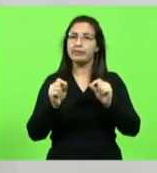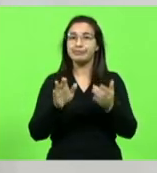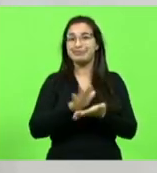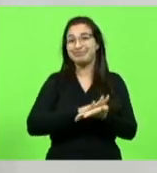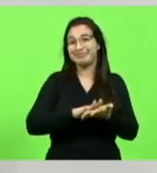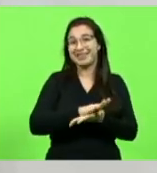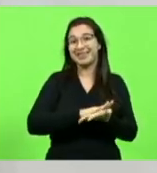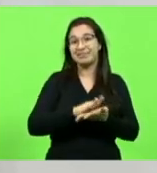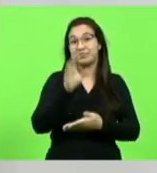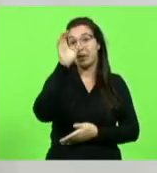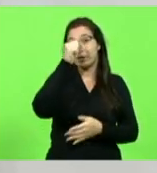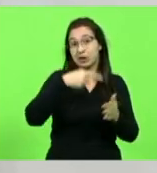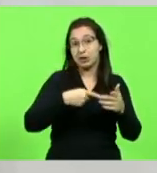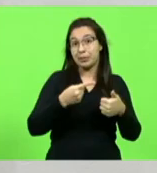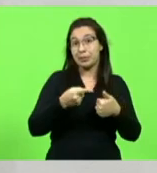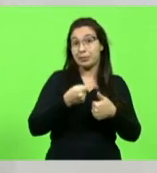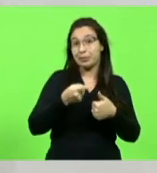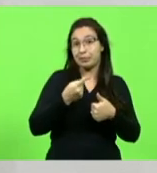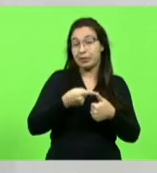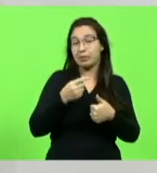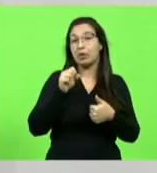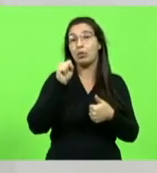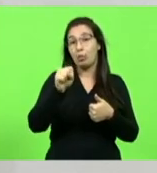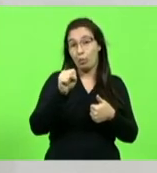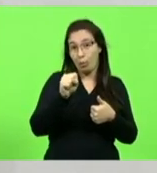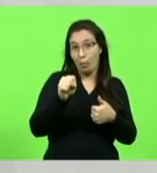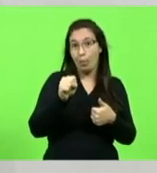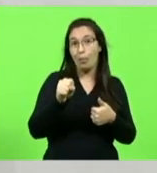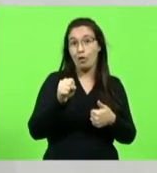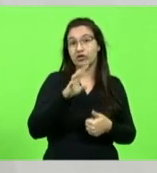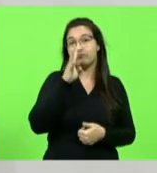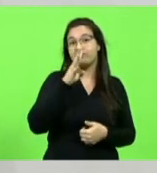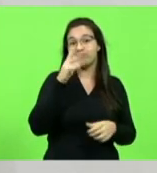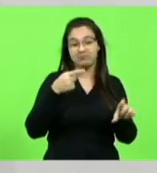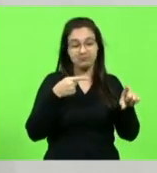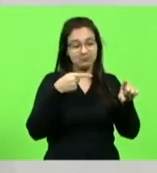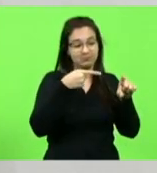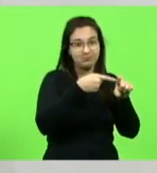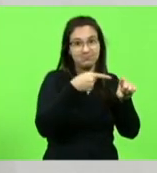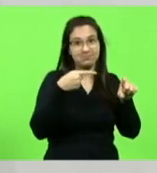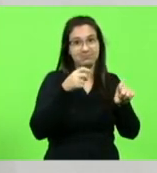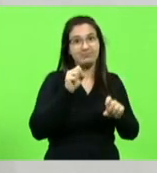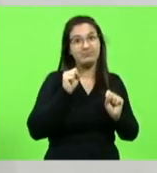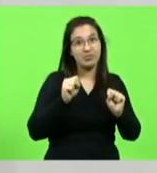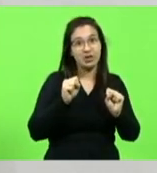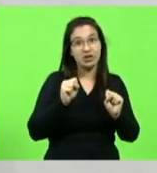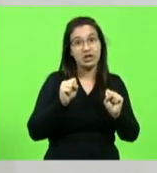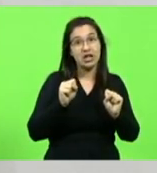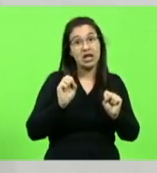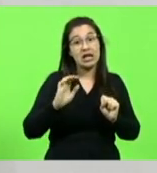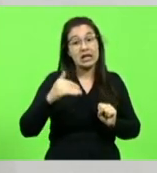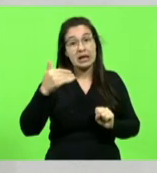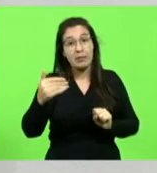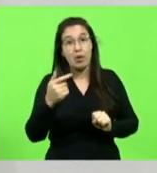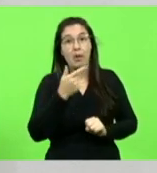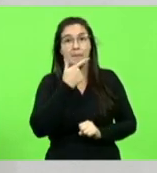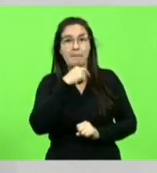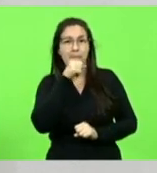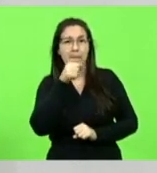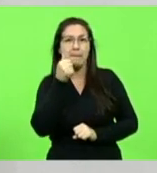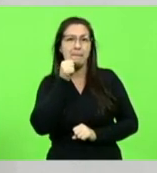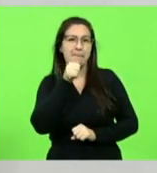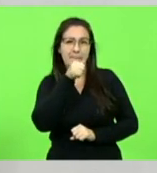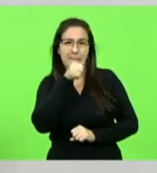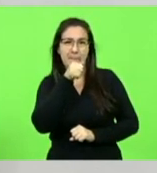Você aprendeu primeiro que pode colocar o dedo na tomada e depois que a orientação dos seus pais não vale